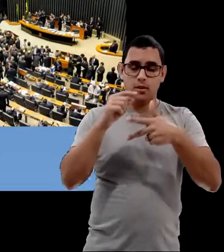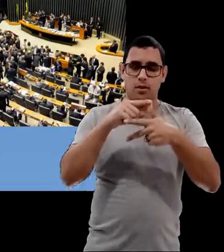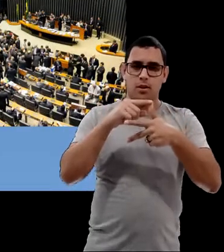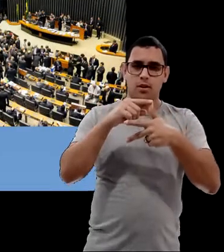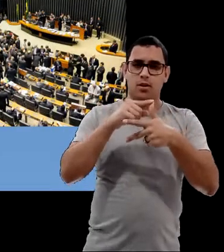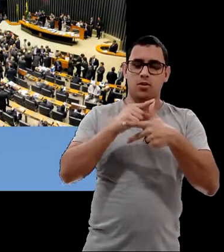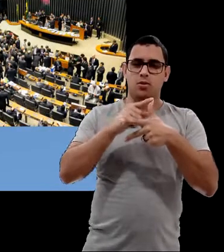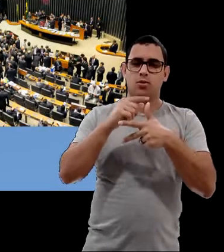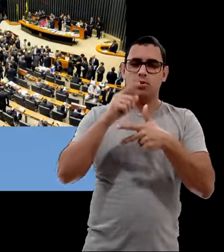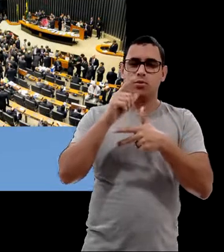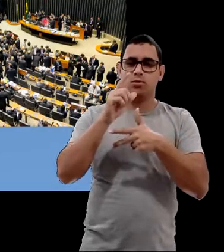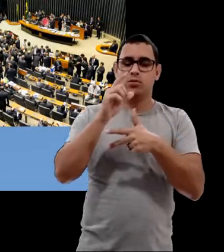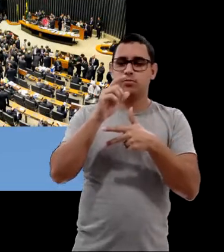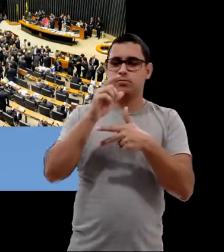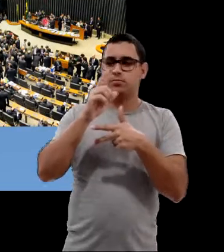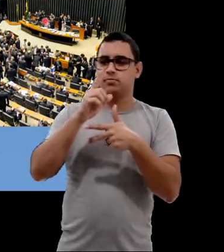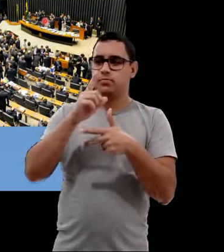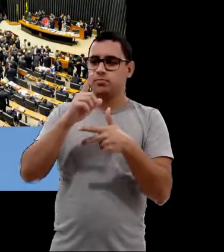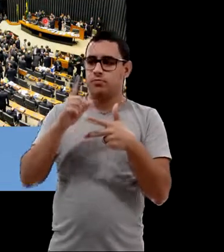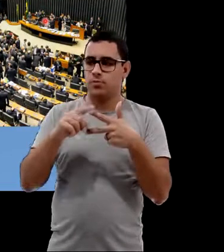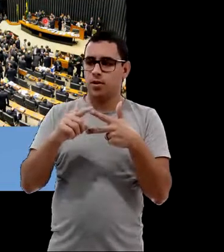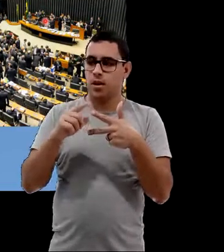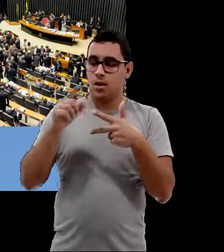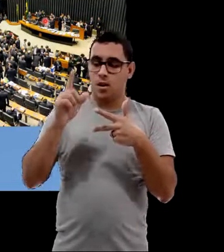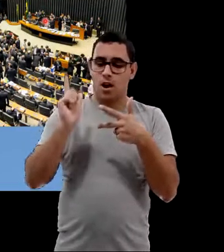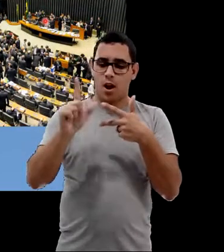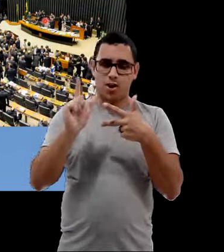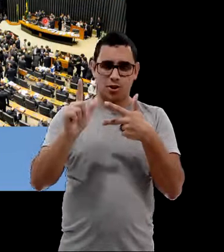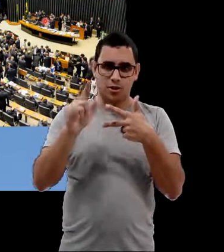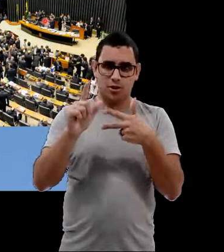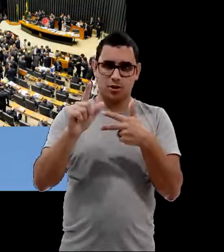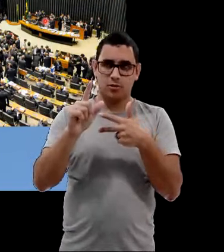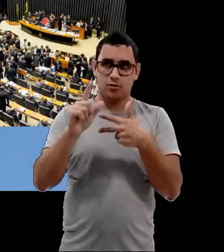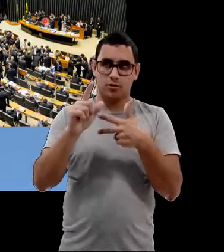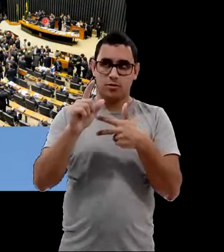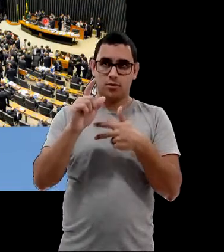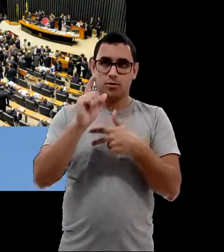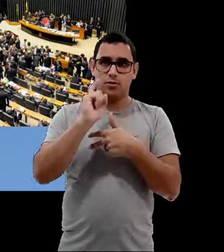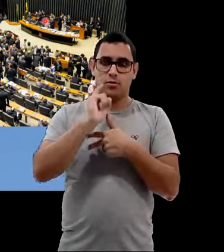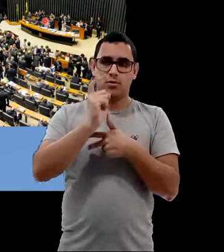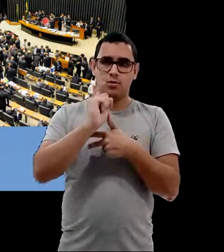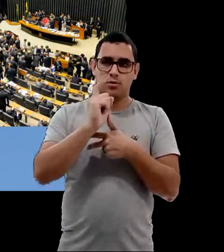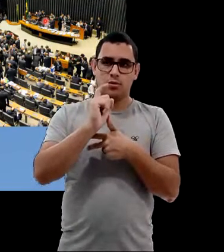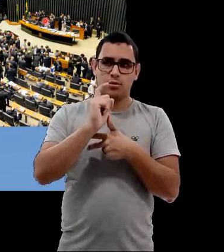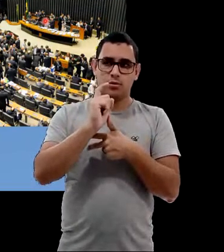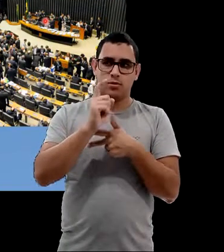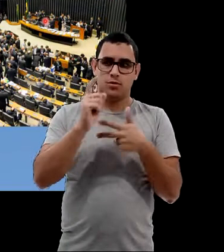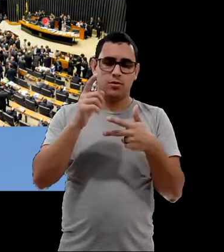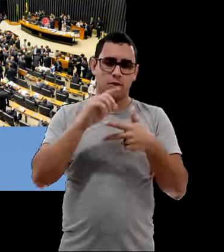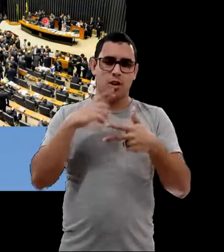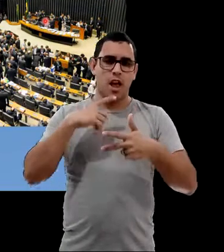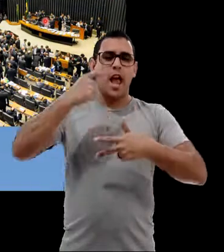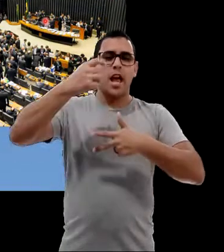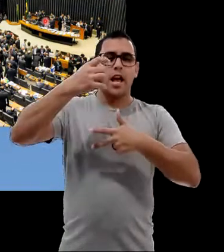que é responsável, ou seria responsável por criar as leis que regem nossa nação e que impedem ou